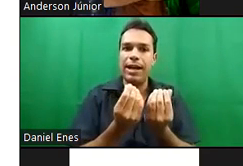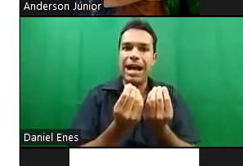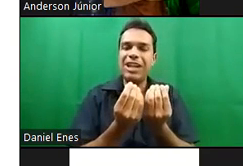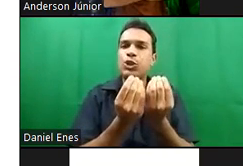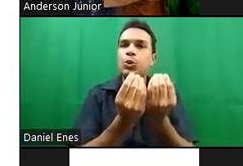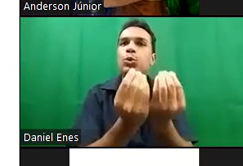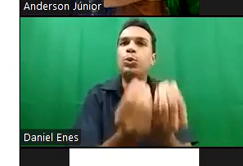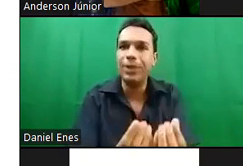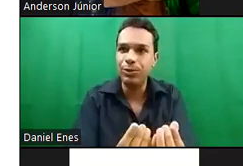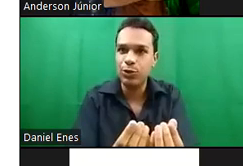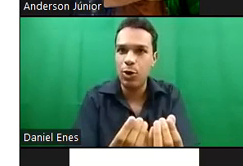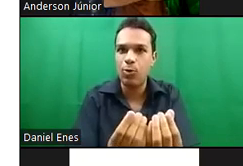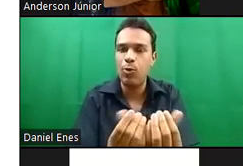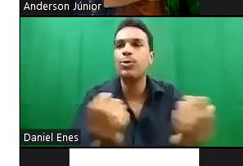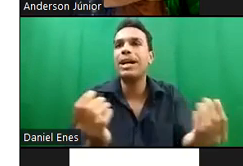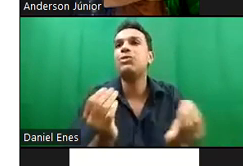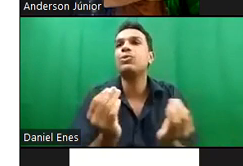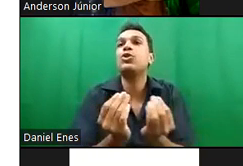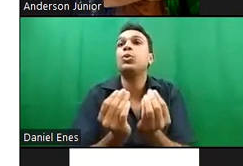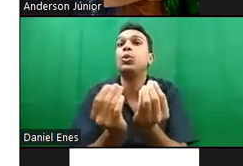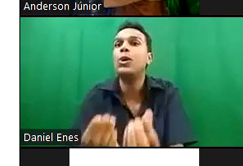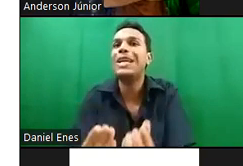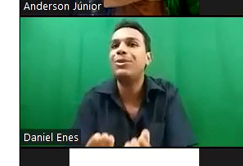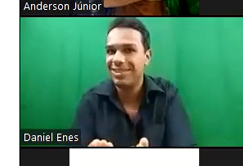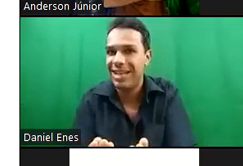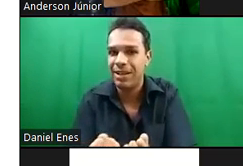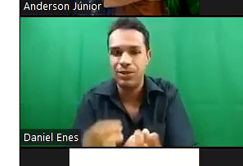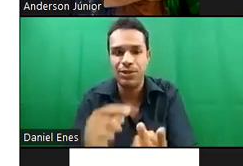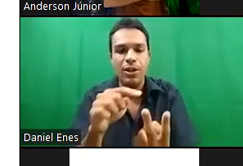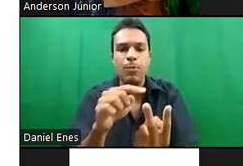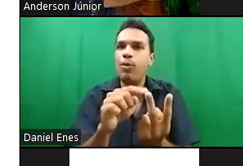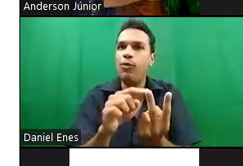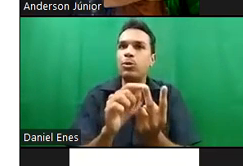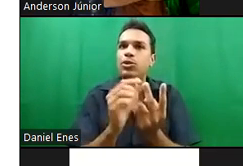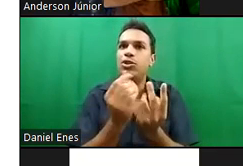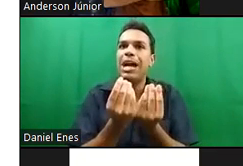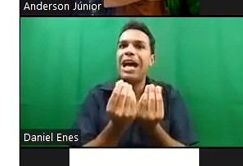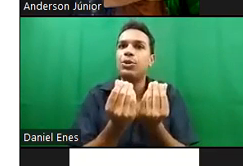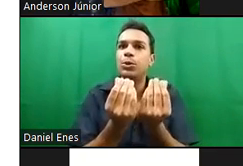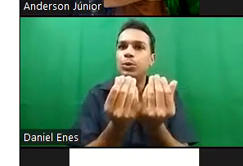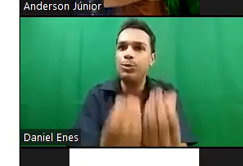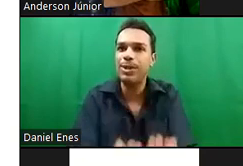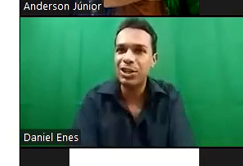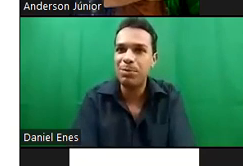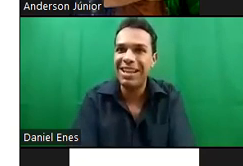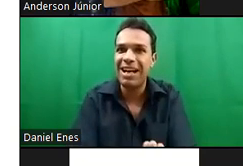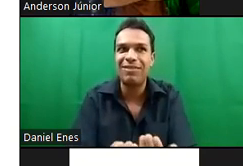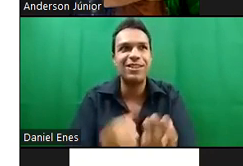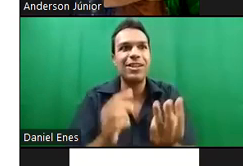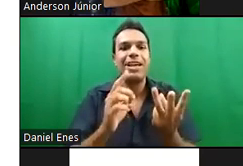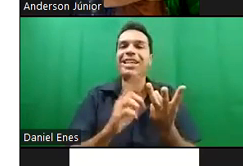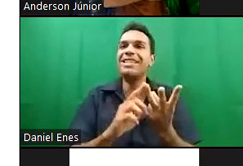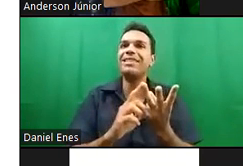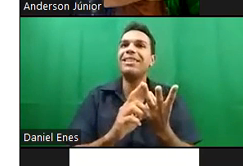fonologia, a estrutura do som, ou, no caso, a estrutura dos sinais. Morfologia, a estrutura das